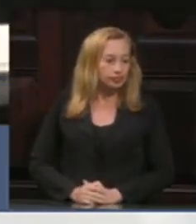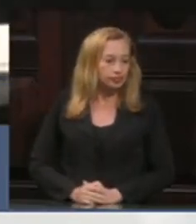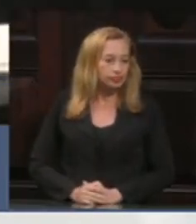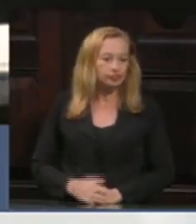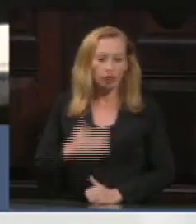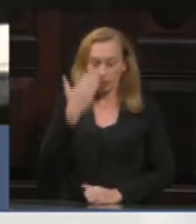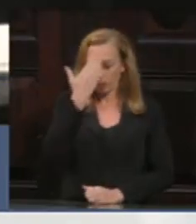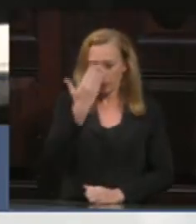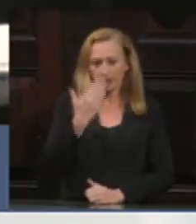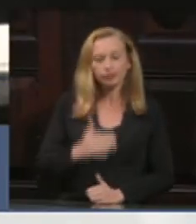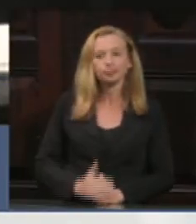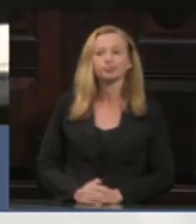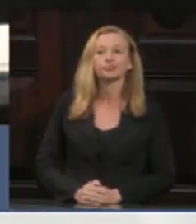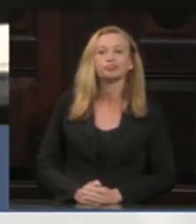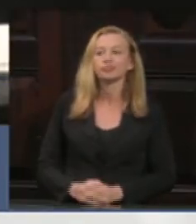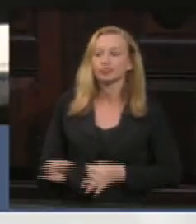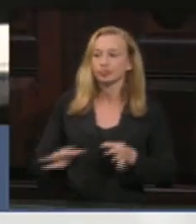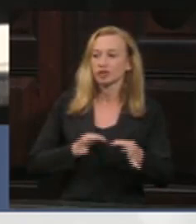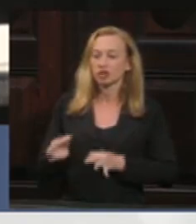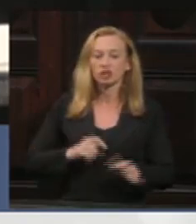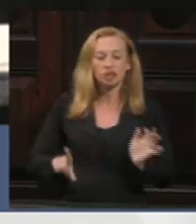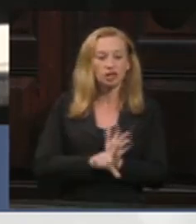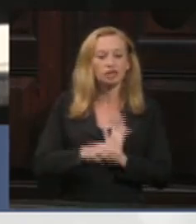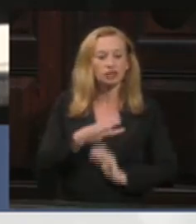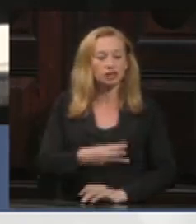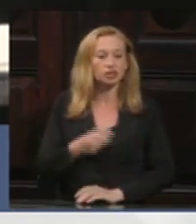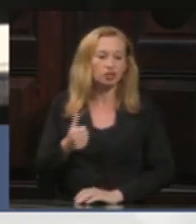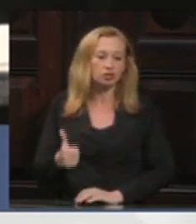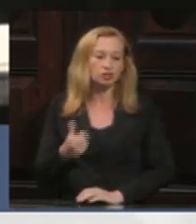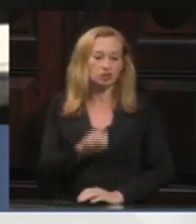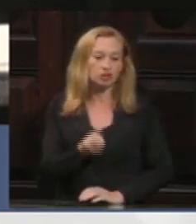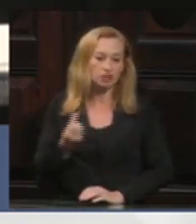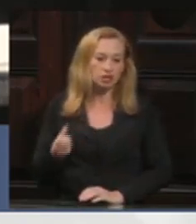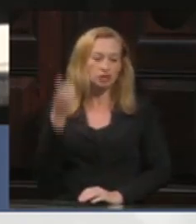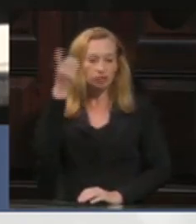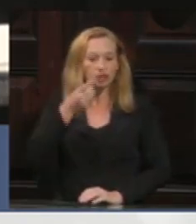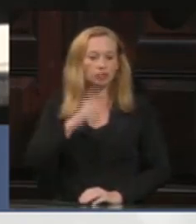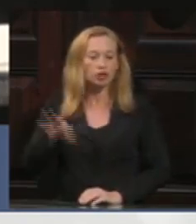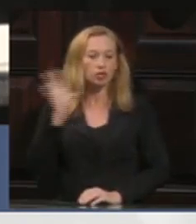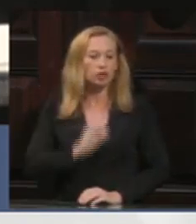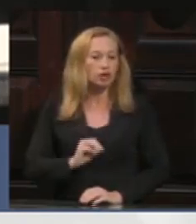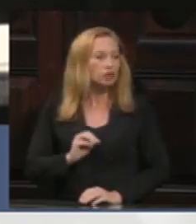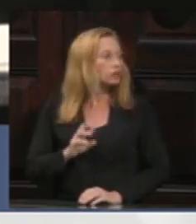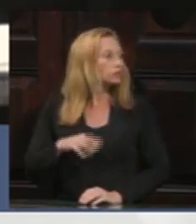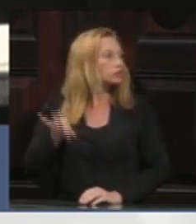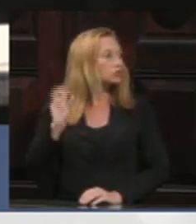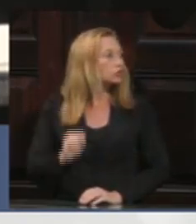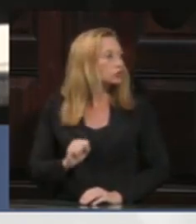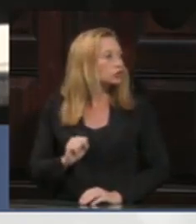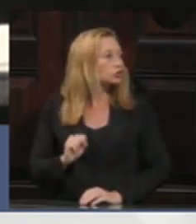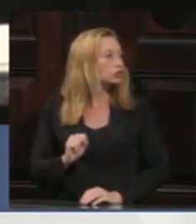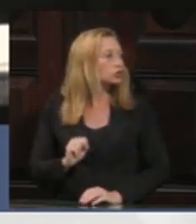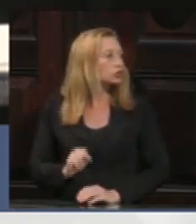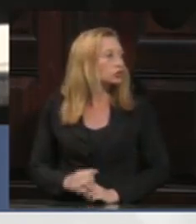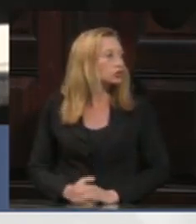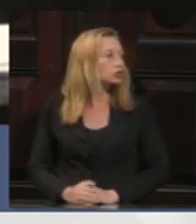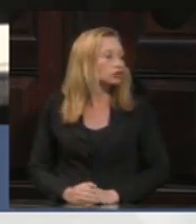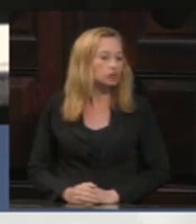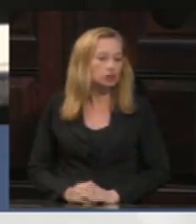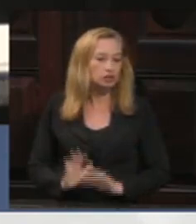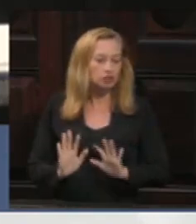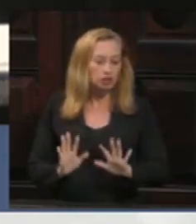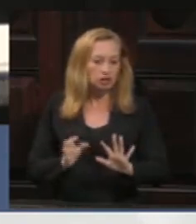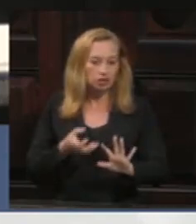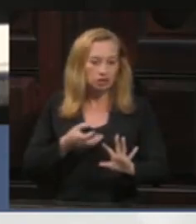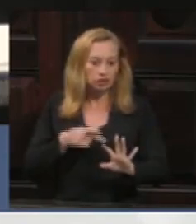muito obrigado. Projeto de lei 3116 de 2014, de autoria do deputado Paulo Ramos, que determina... Para a